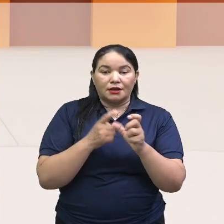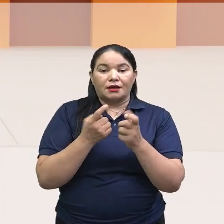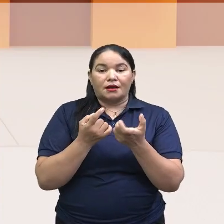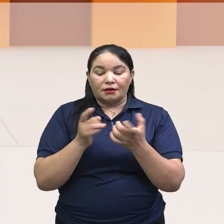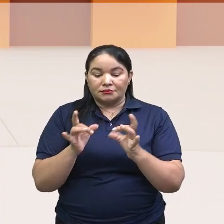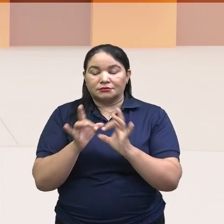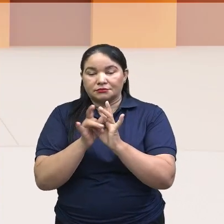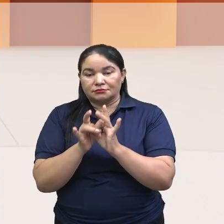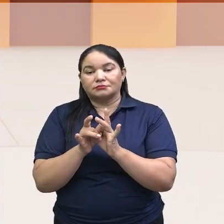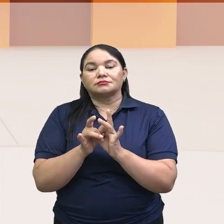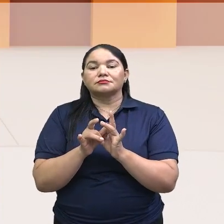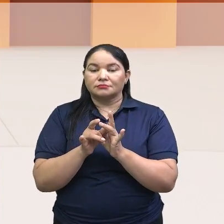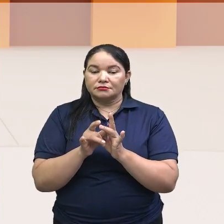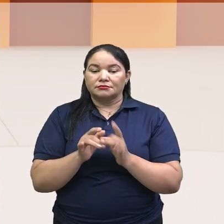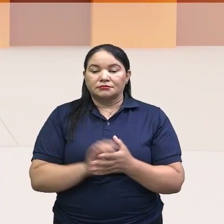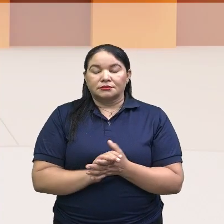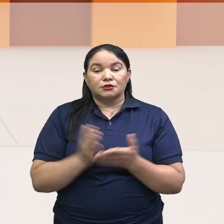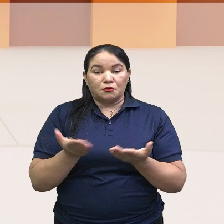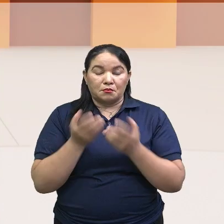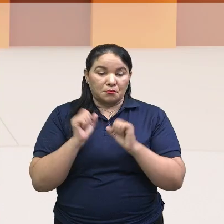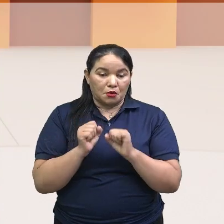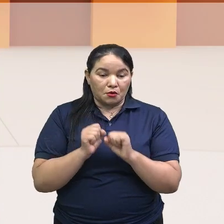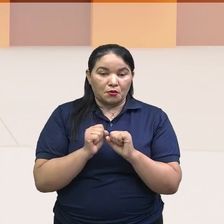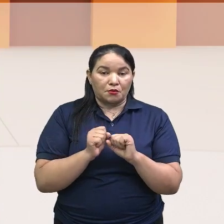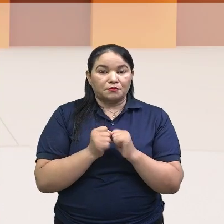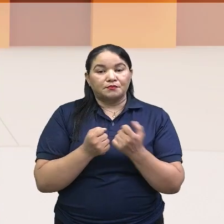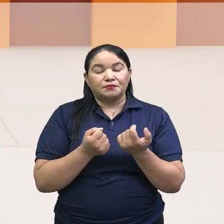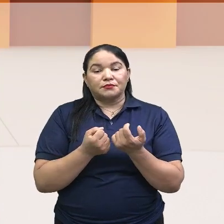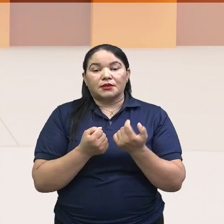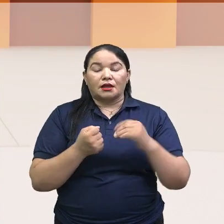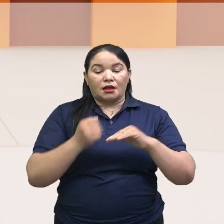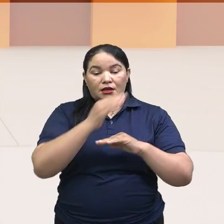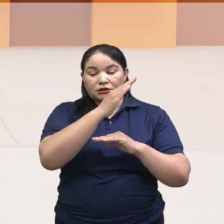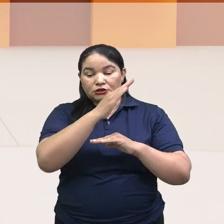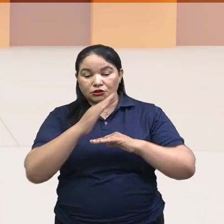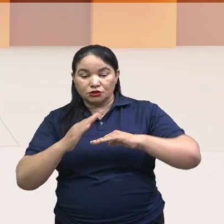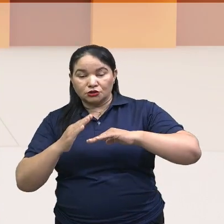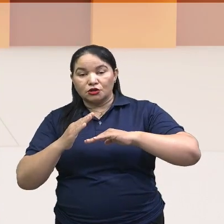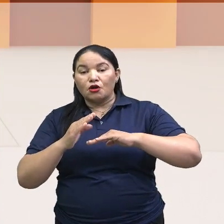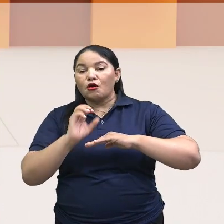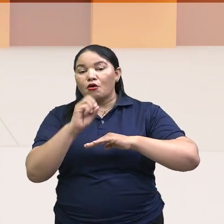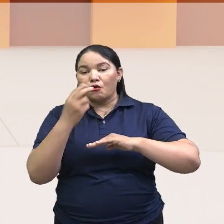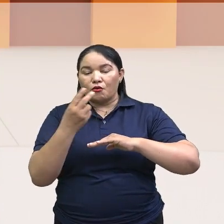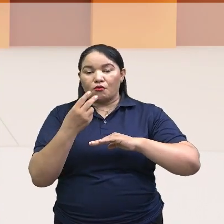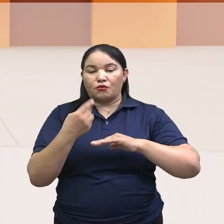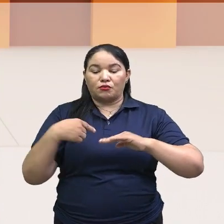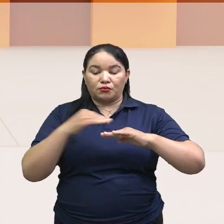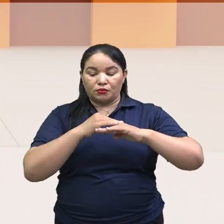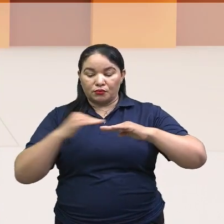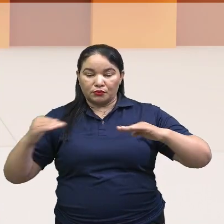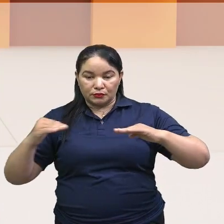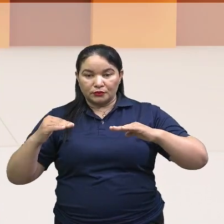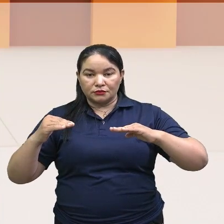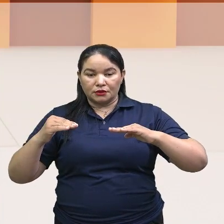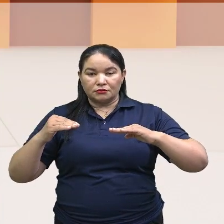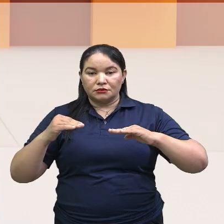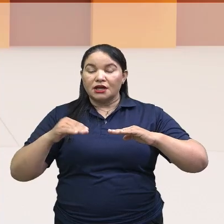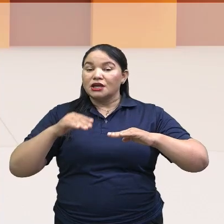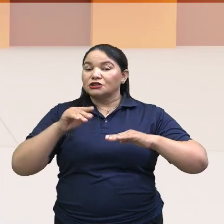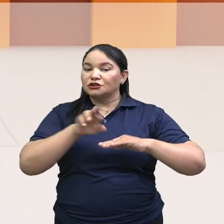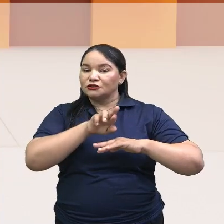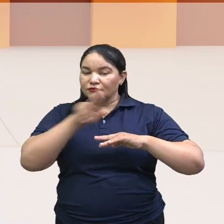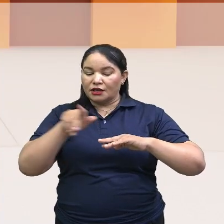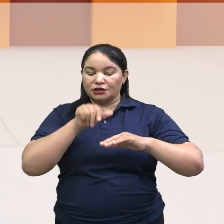desigualdade pode ser agrupada em vertical e horizontal. Não vão confundir com a mobilidade, que é outra coisa,